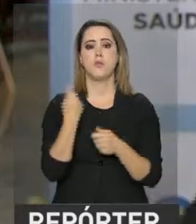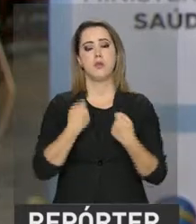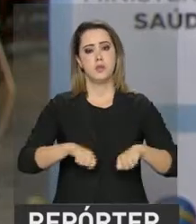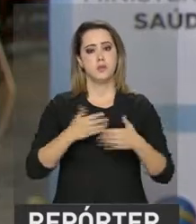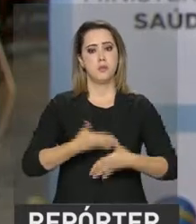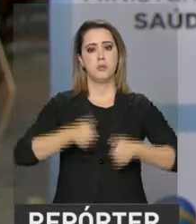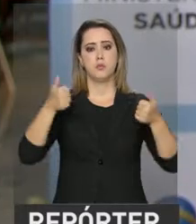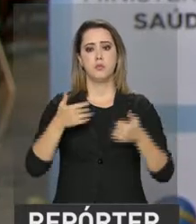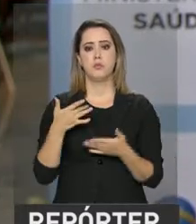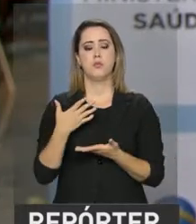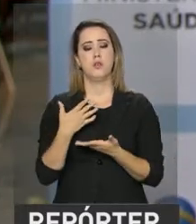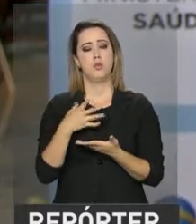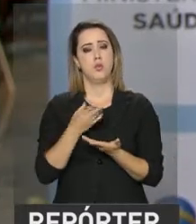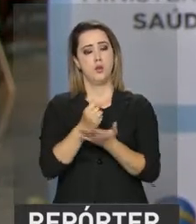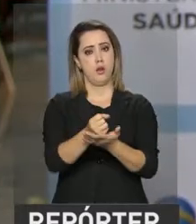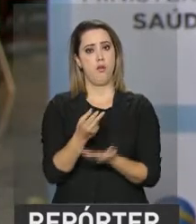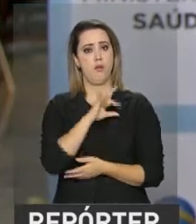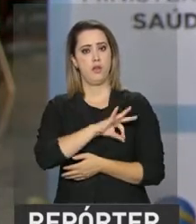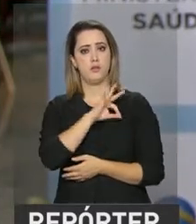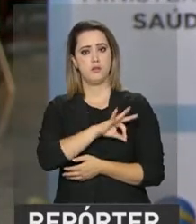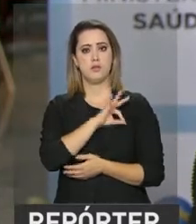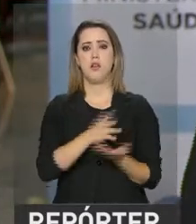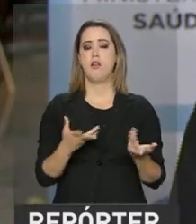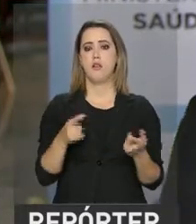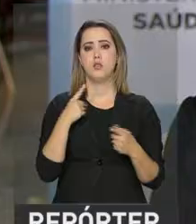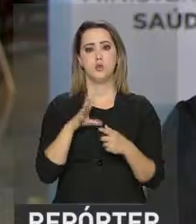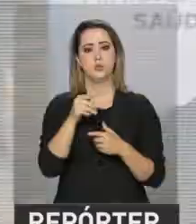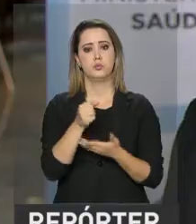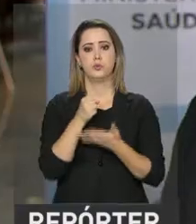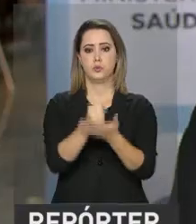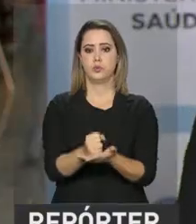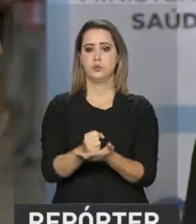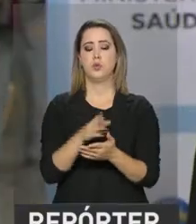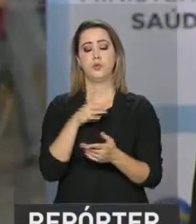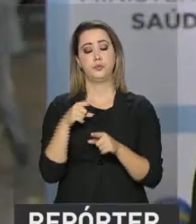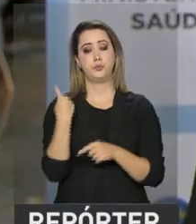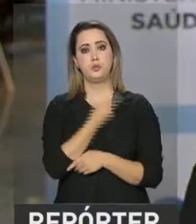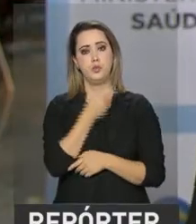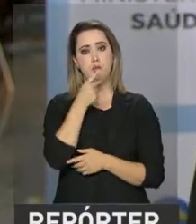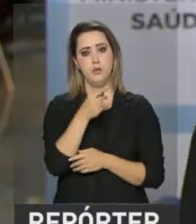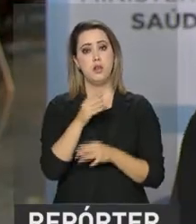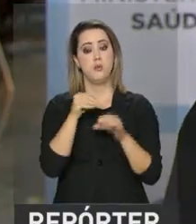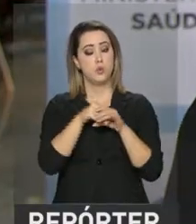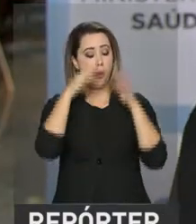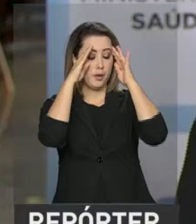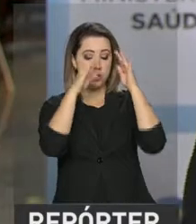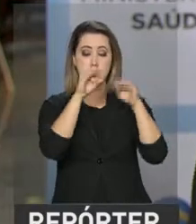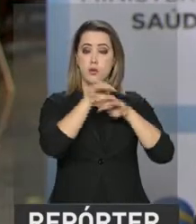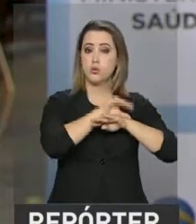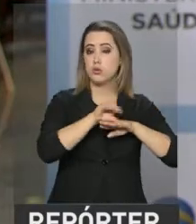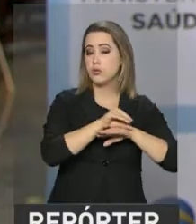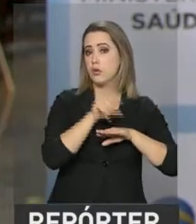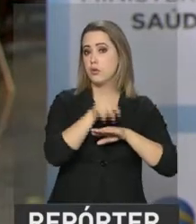outros médicos passa no concurso e toda a estrutura esteja com os profissionais escolhidos estão falando do princípio constitucional da